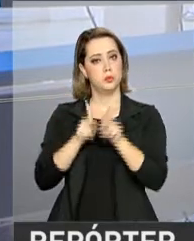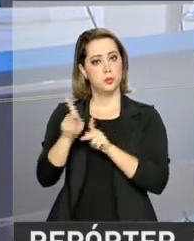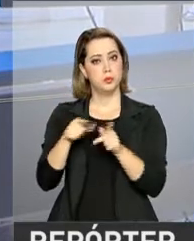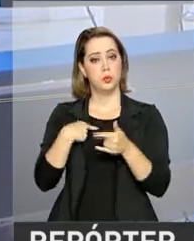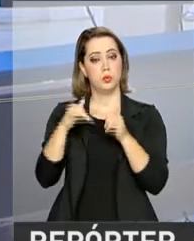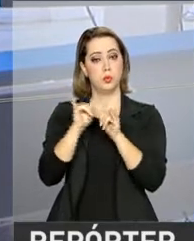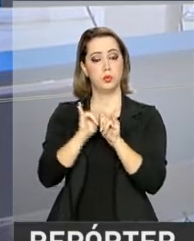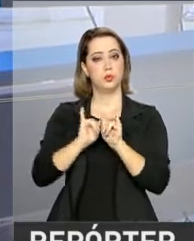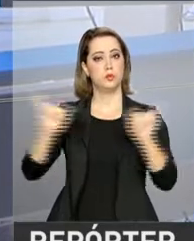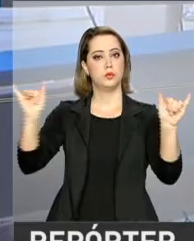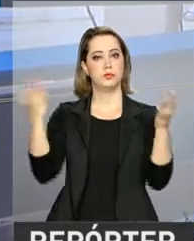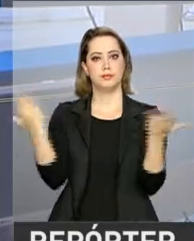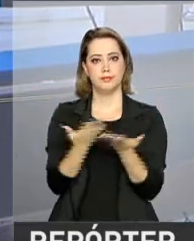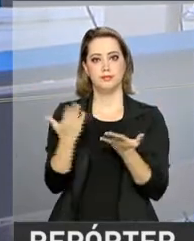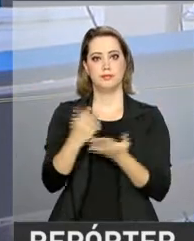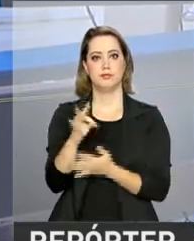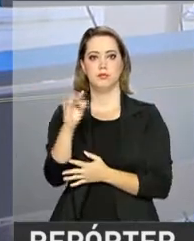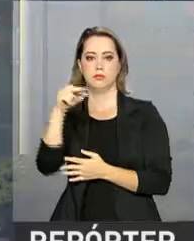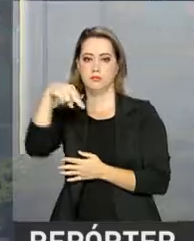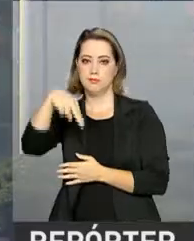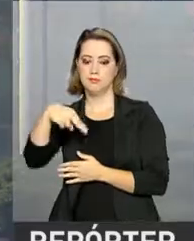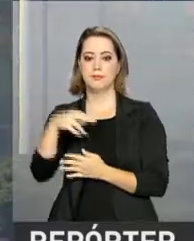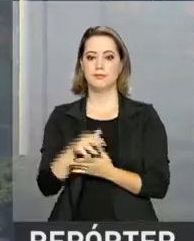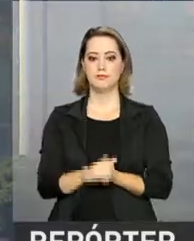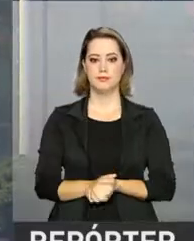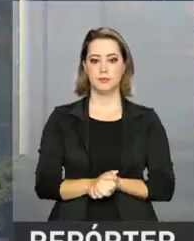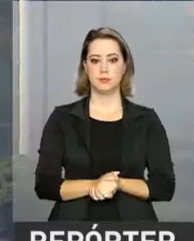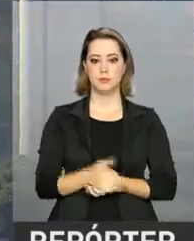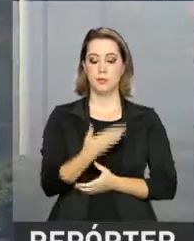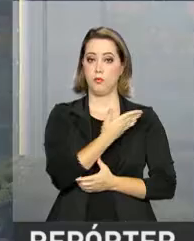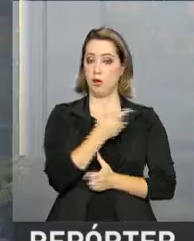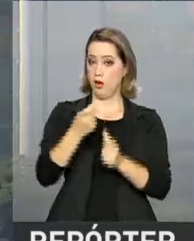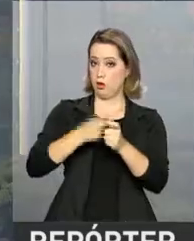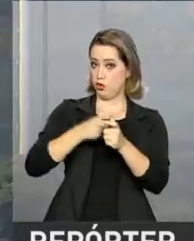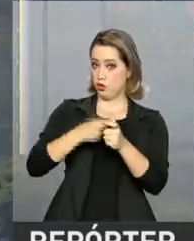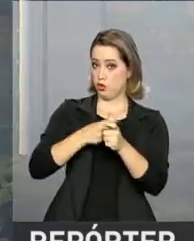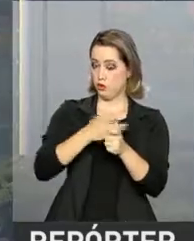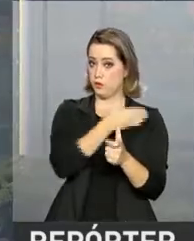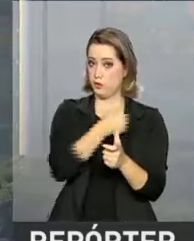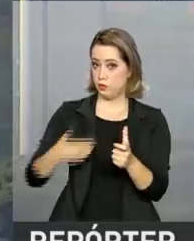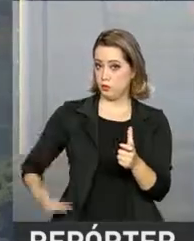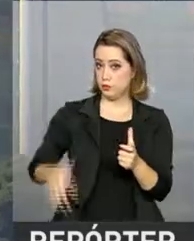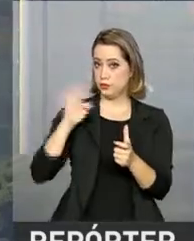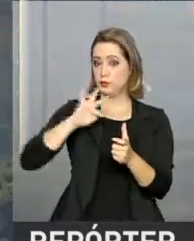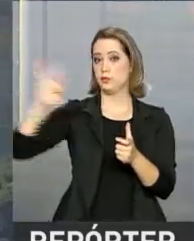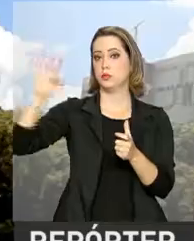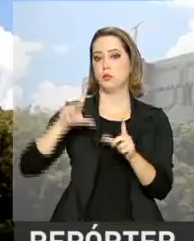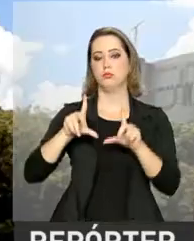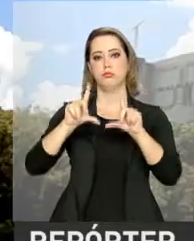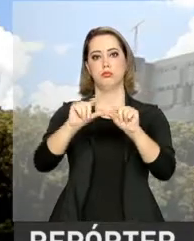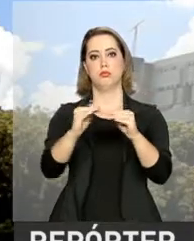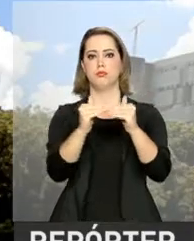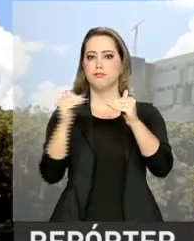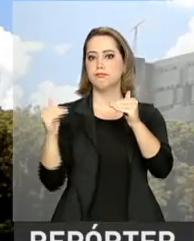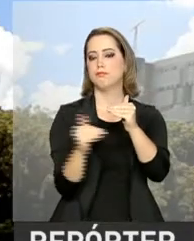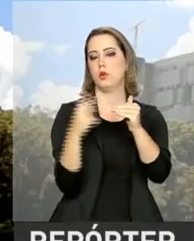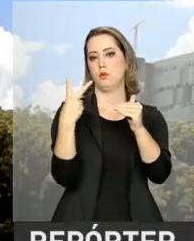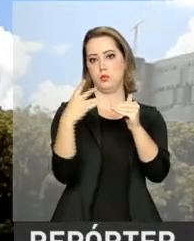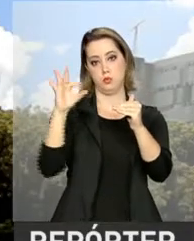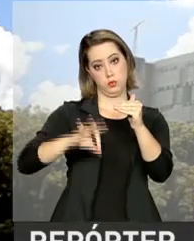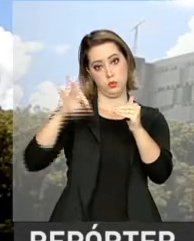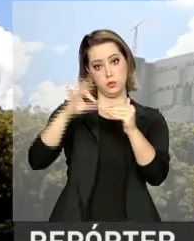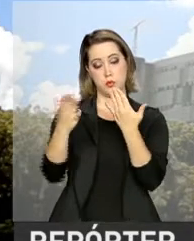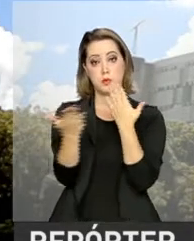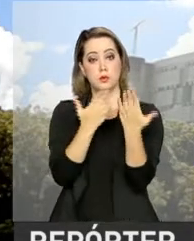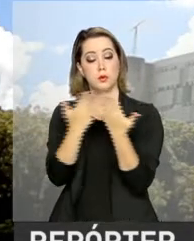pelo tesouro nacional a dívida pública federal caiu quase 2% em janeiro na comparação